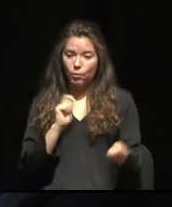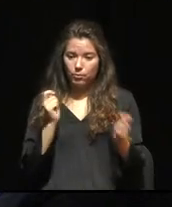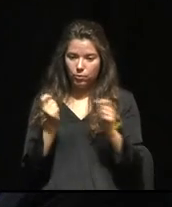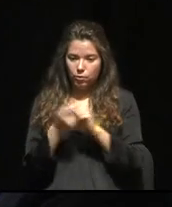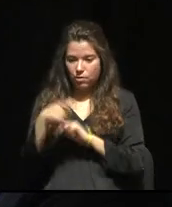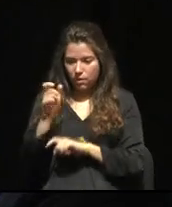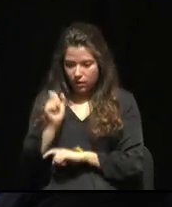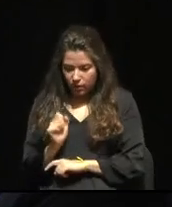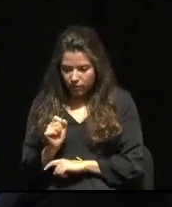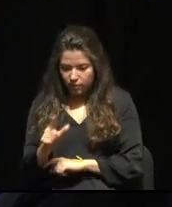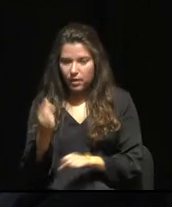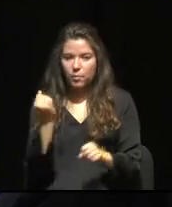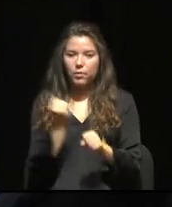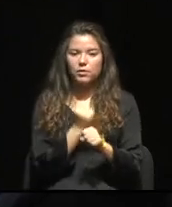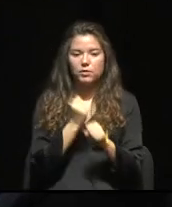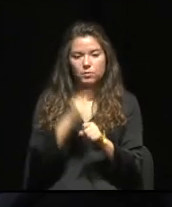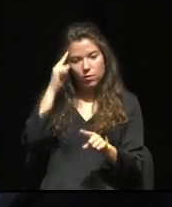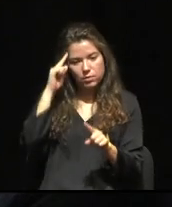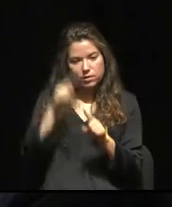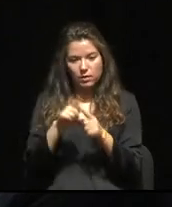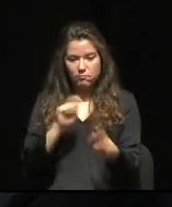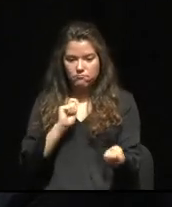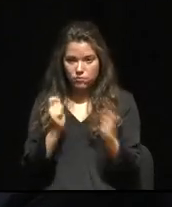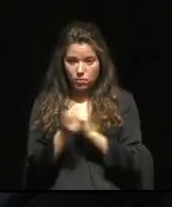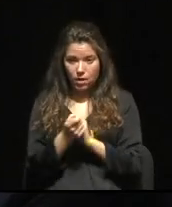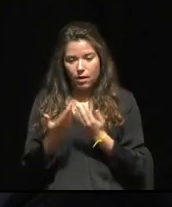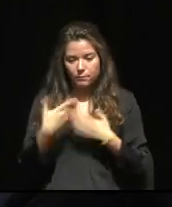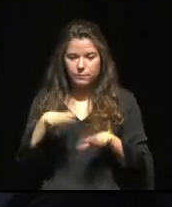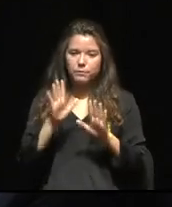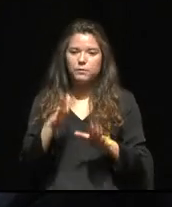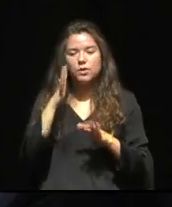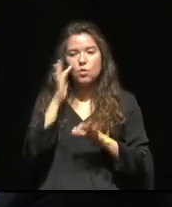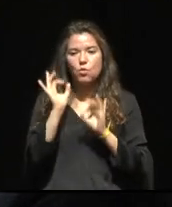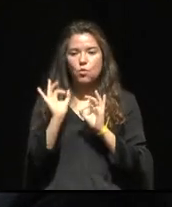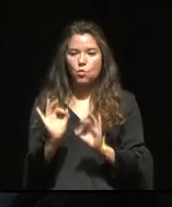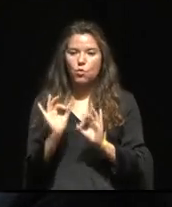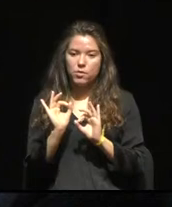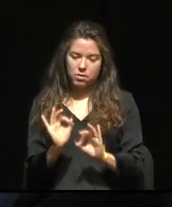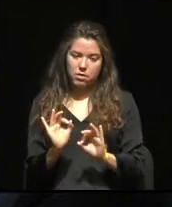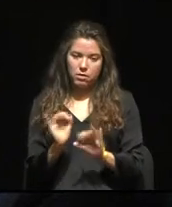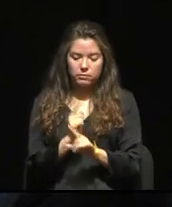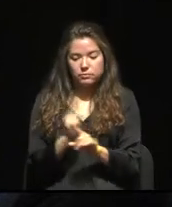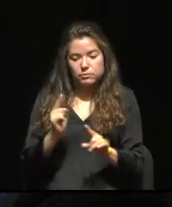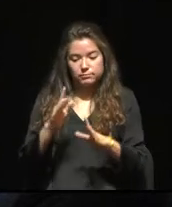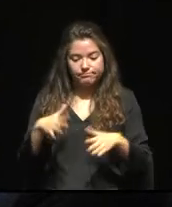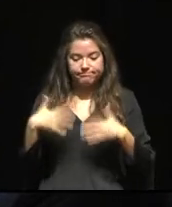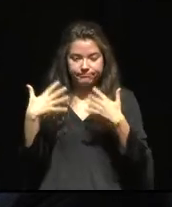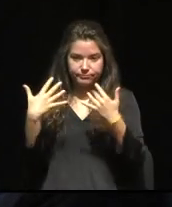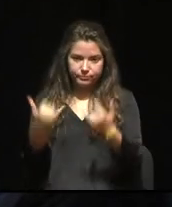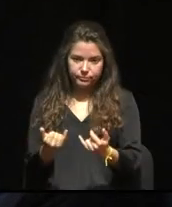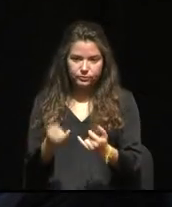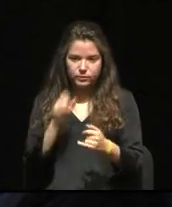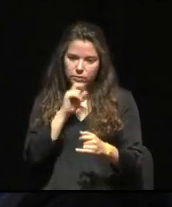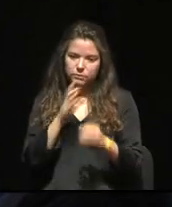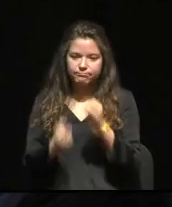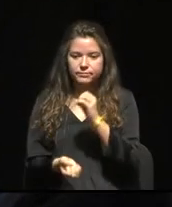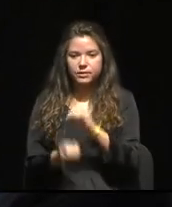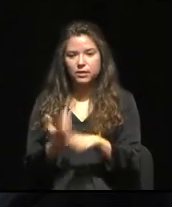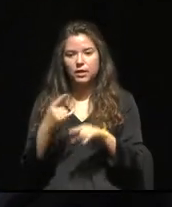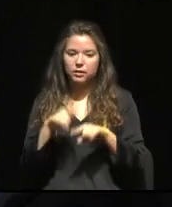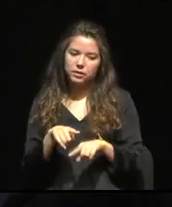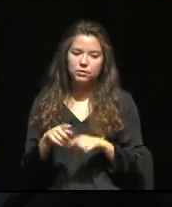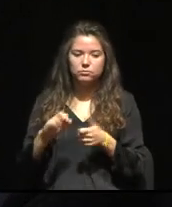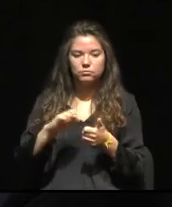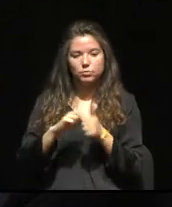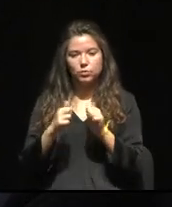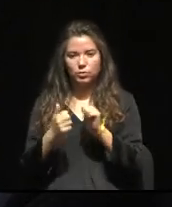fiz enviei para os serviços para que fosse alterado mas convém que haja algum cuidado nisto porque depois poderá haver aqui criar aqui um um